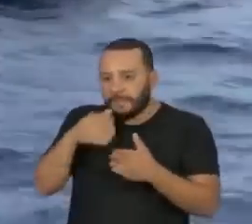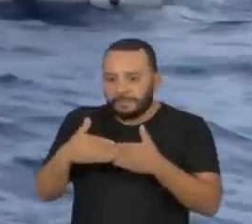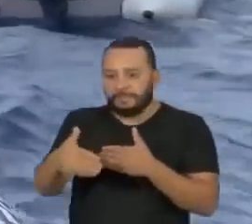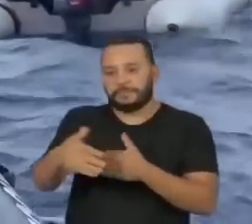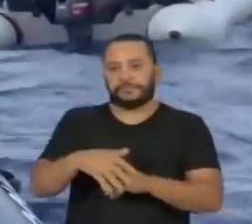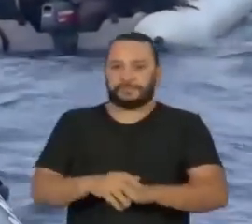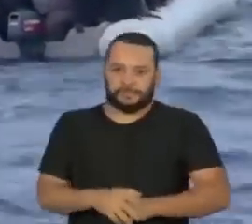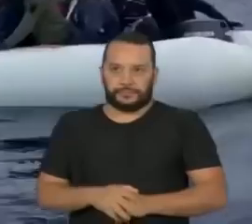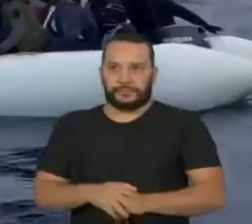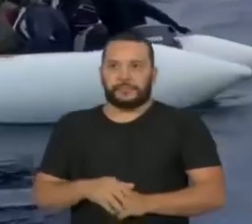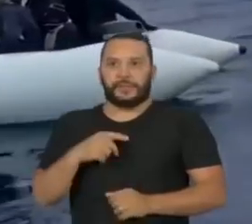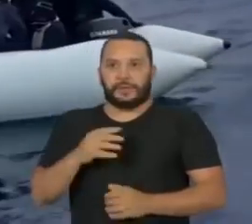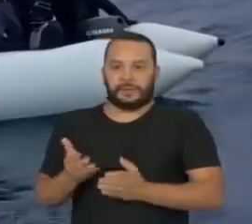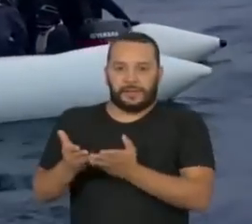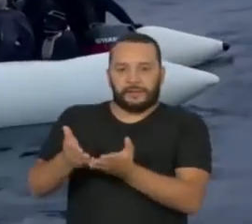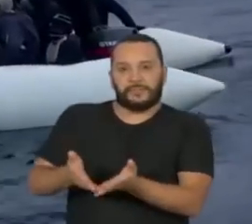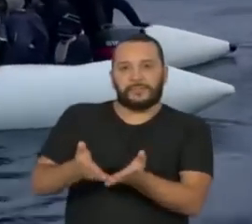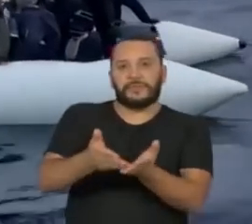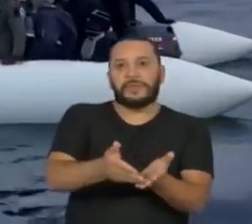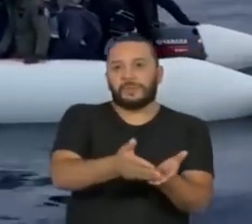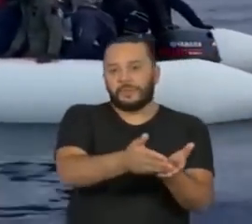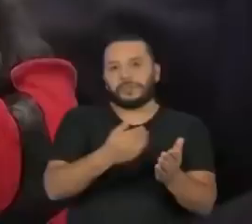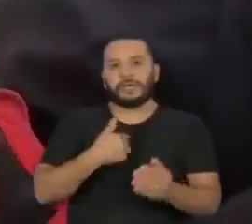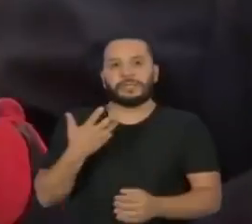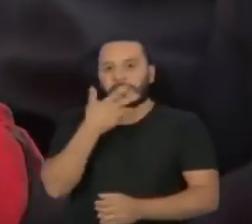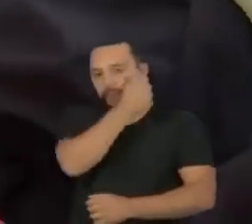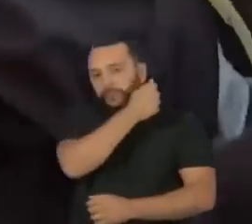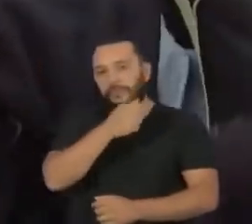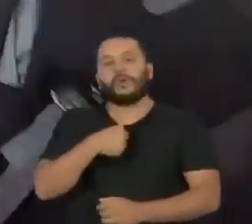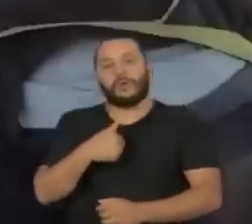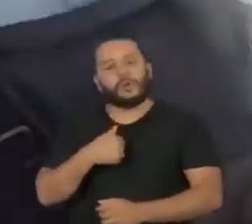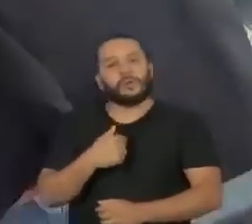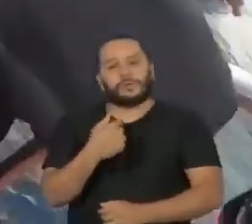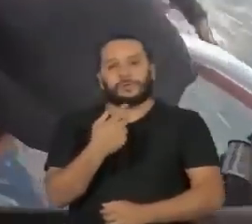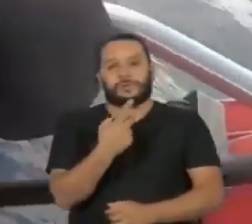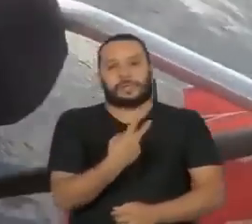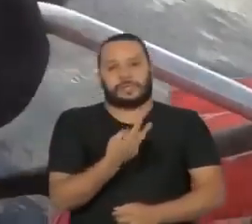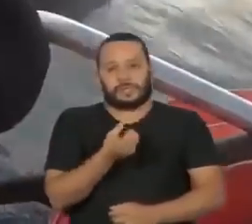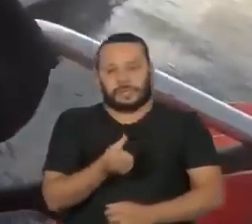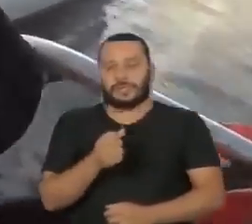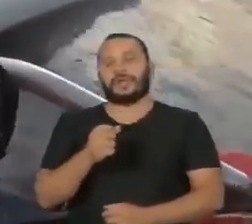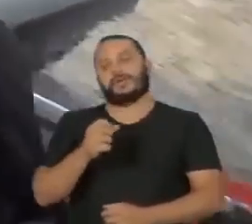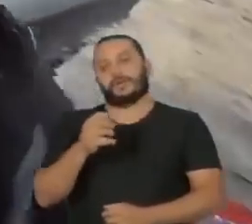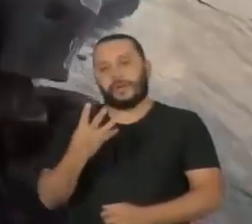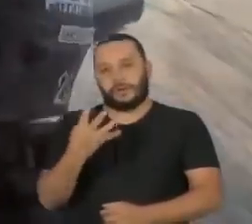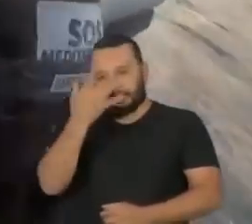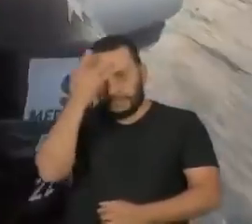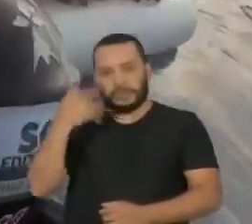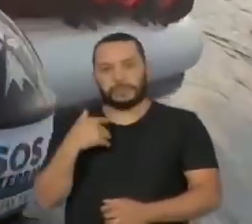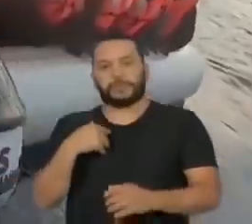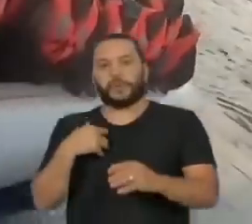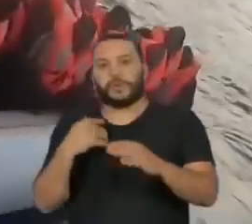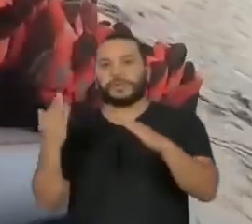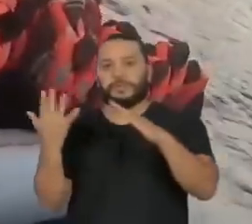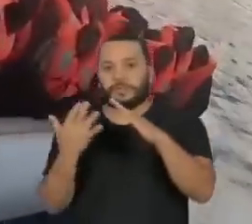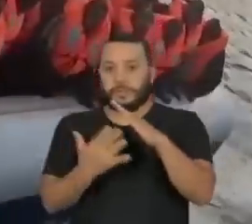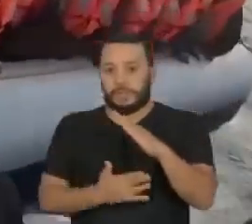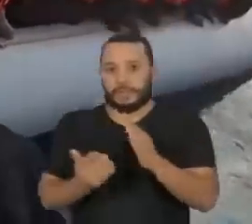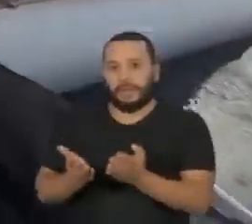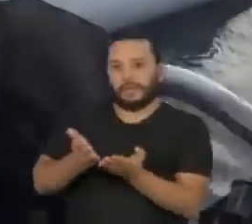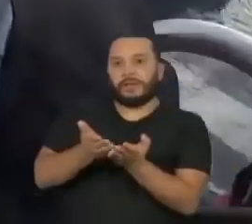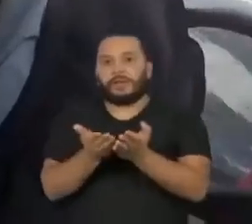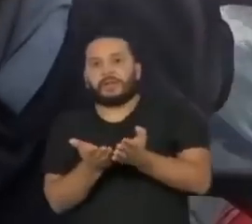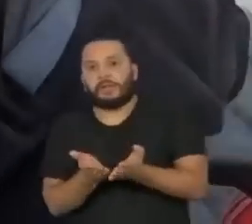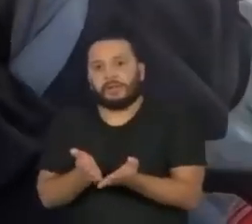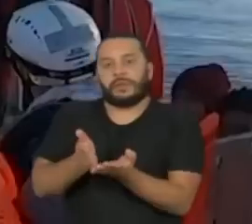O navio de resgate Ocean Viking salvou 274 imigrantes que flutuavam em embarcações precárias